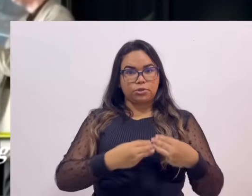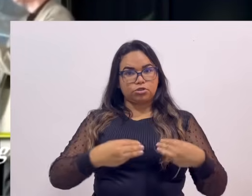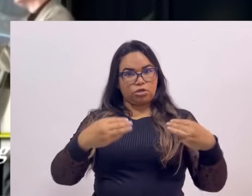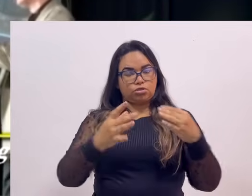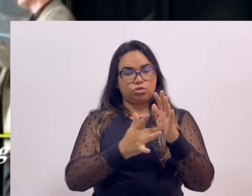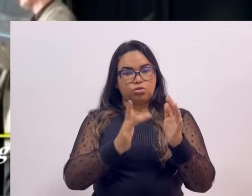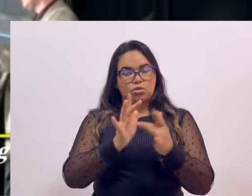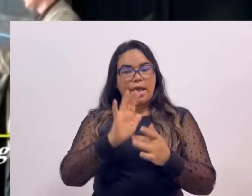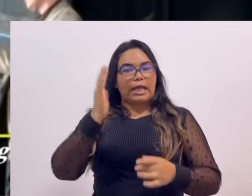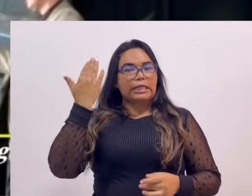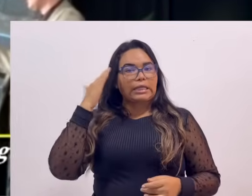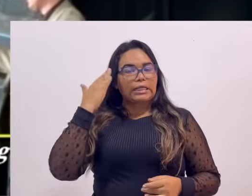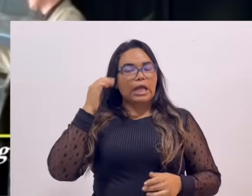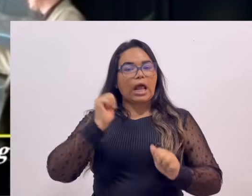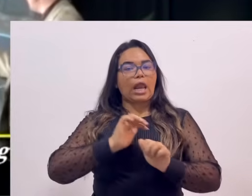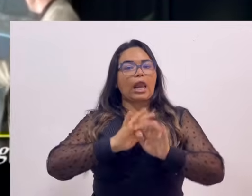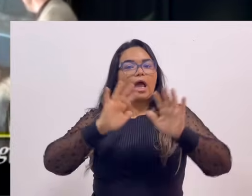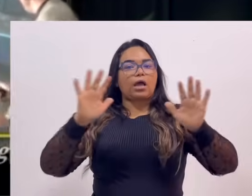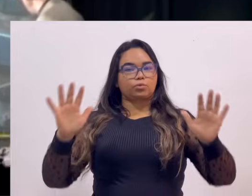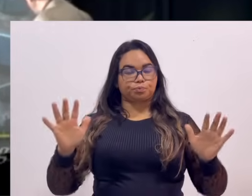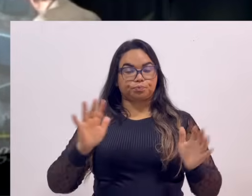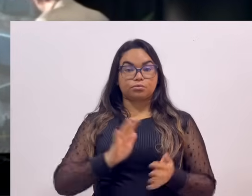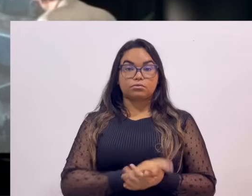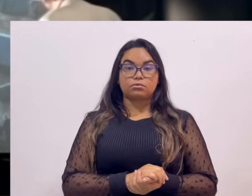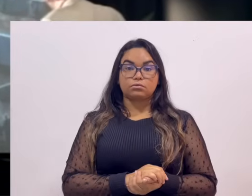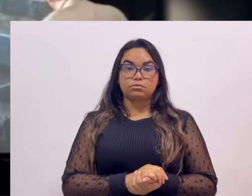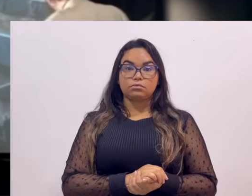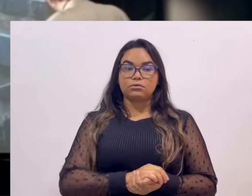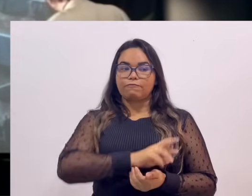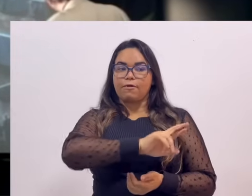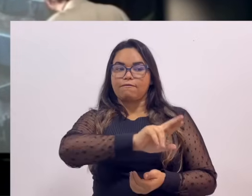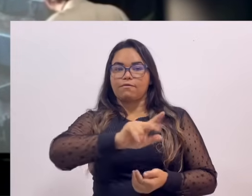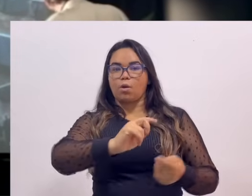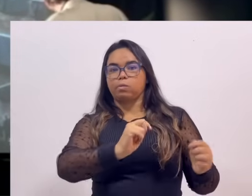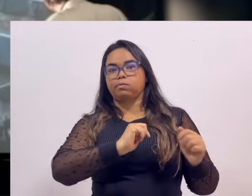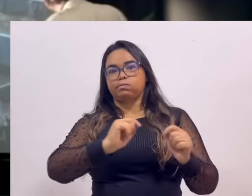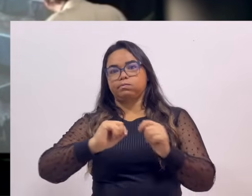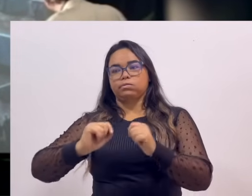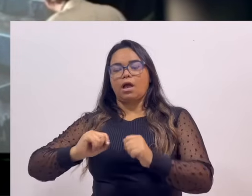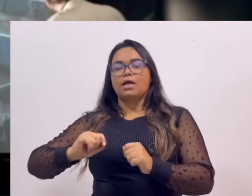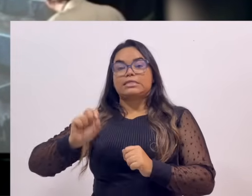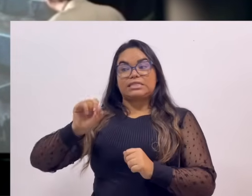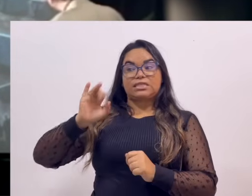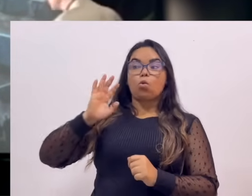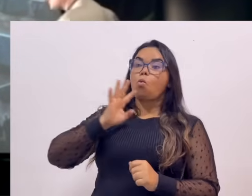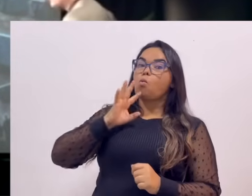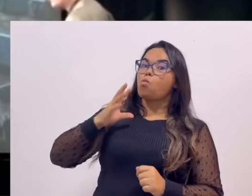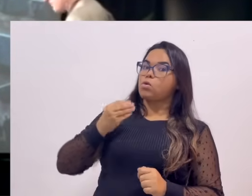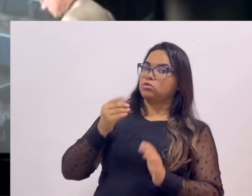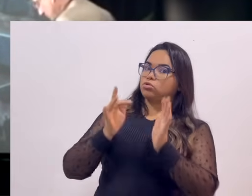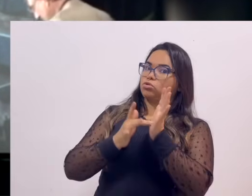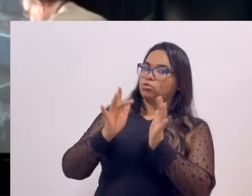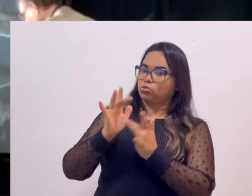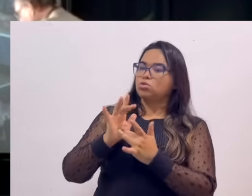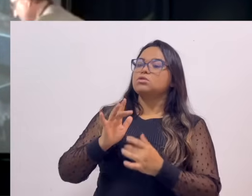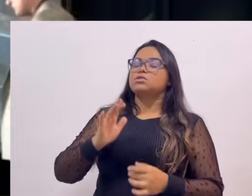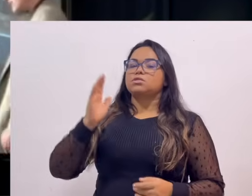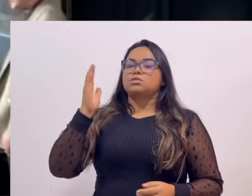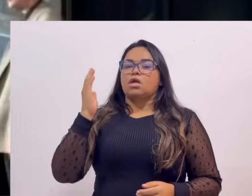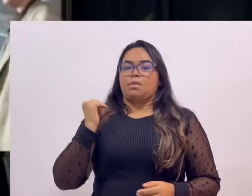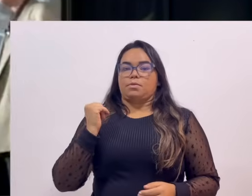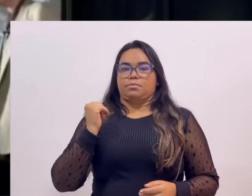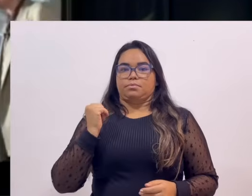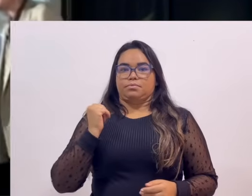nós o estudarmos nós então seremos capazes de discernir muitos dos enganos deste mundo. Muitas pessoas